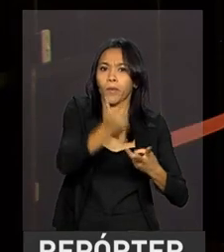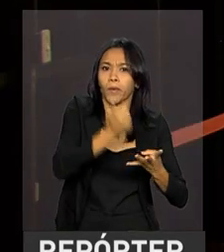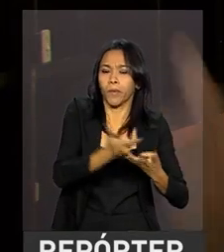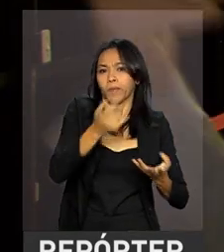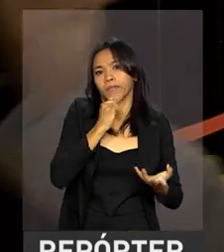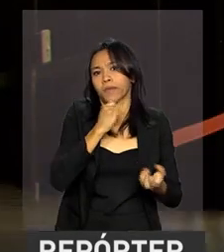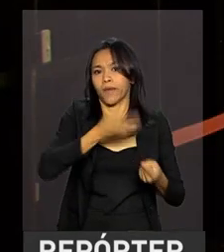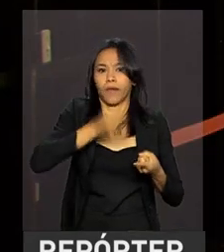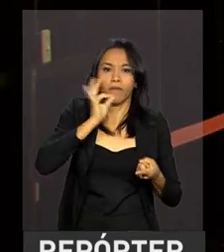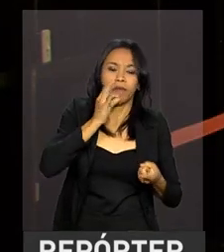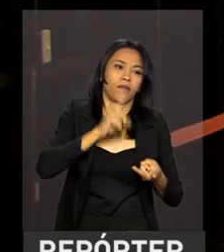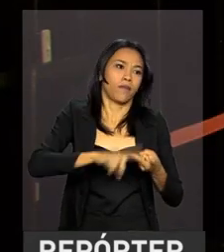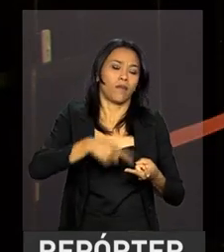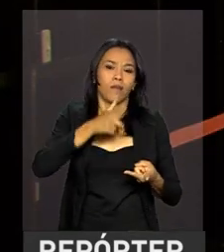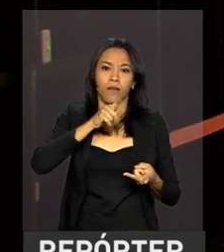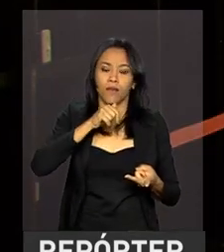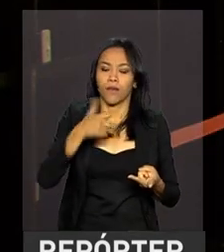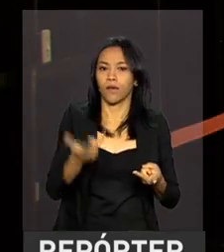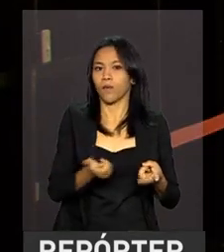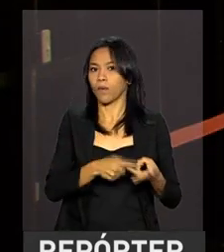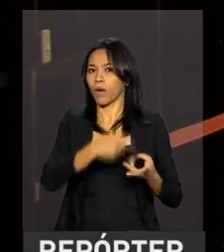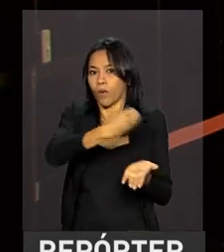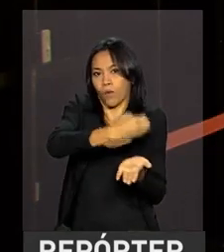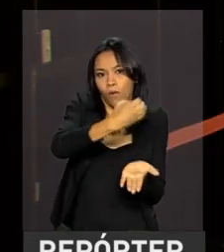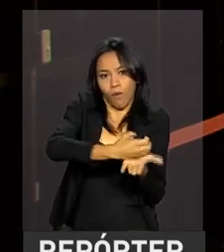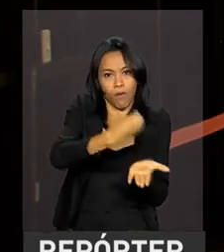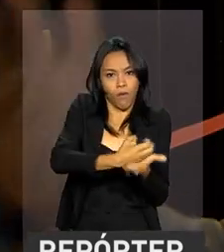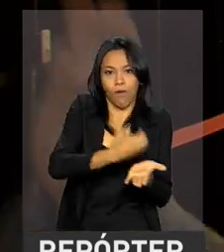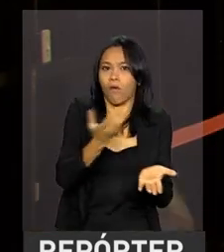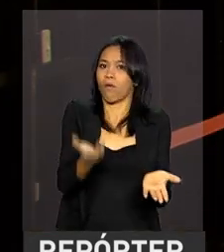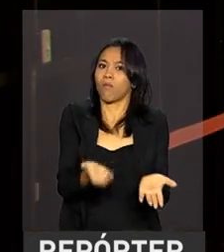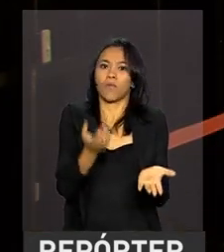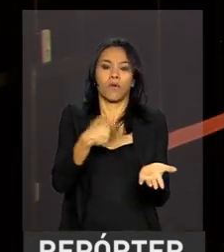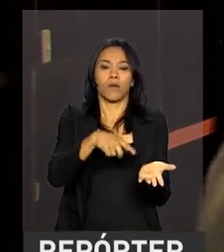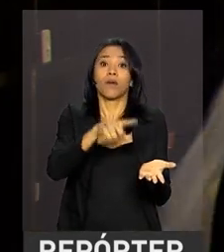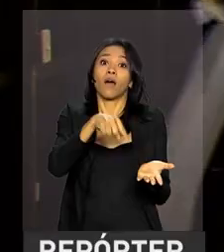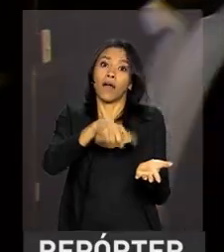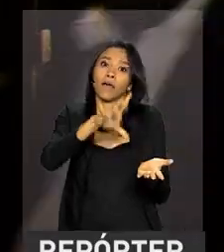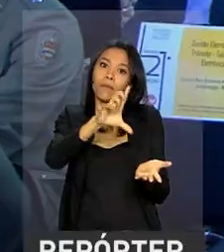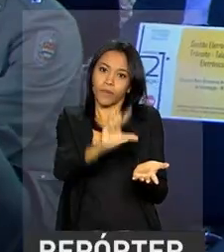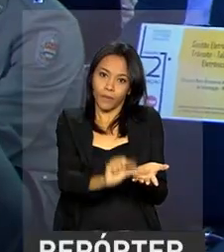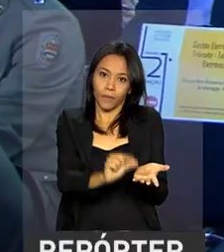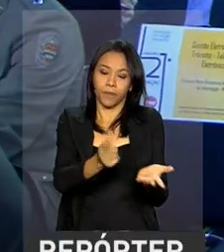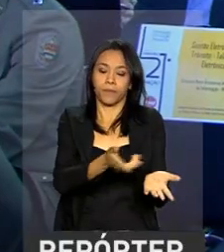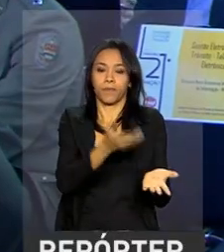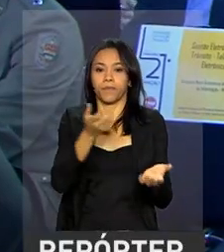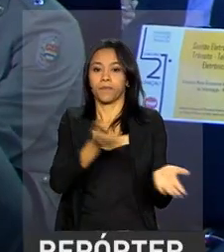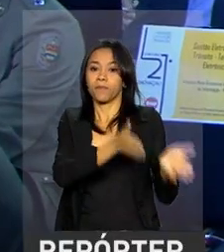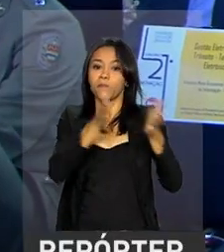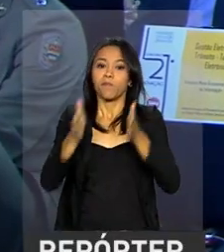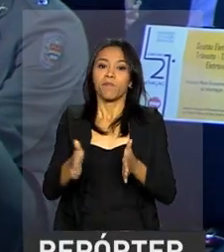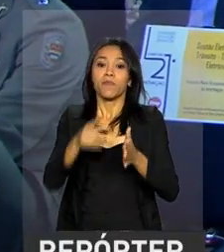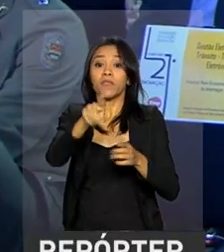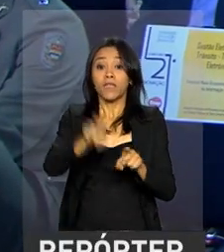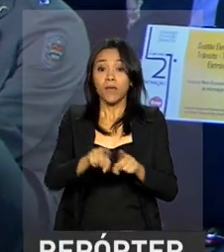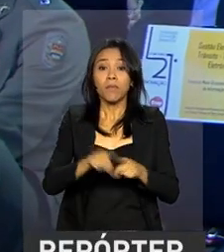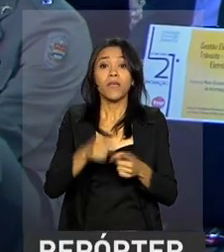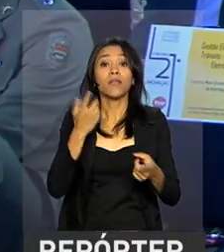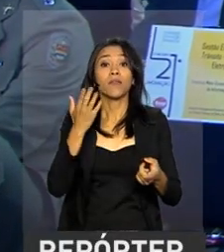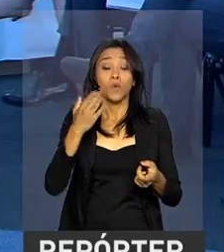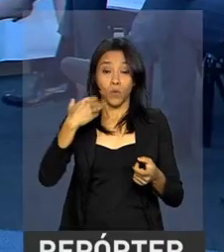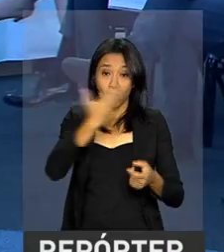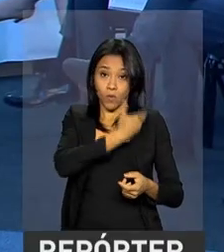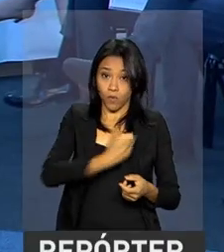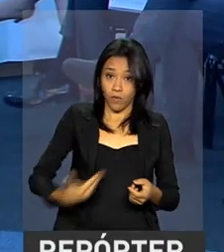café, água, copo descartável, aí a redução é um pouco menor. Além do banco de preços do governo da